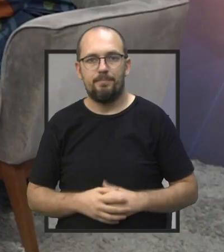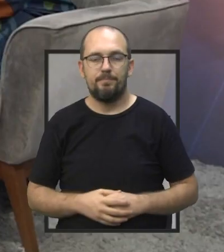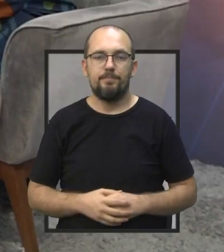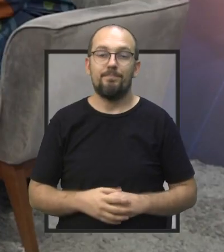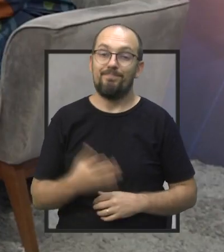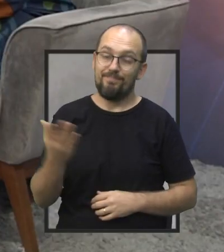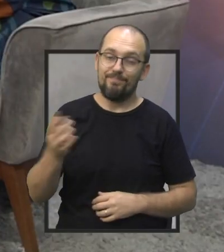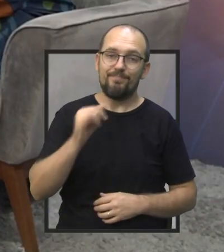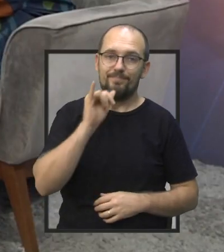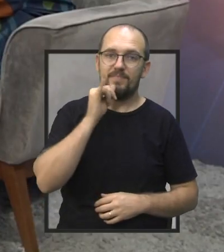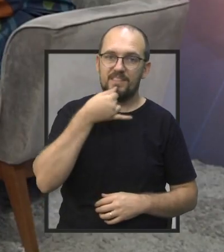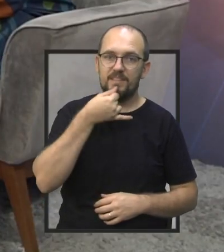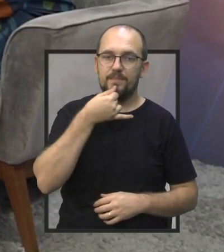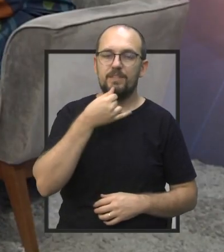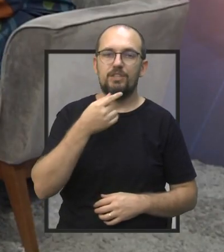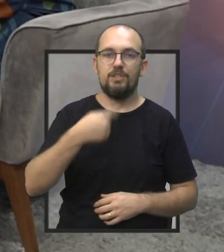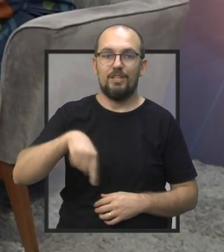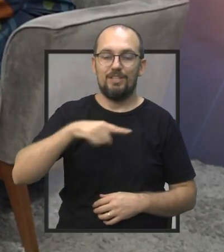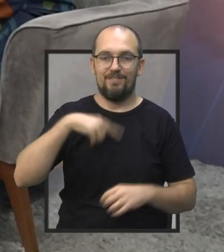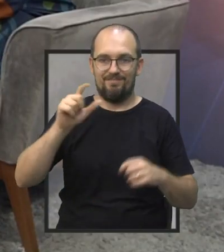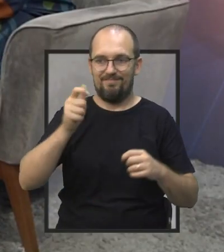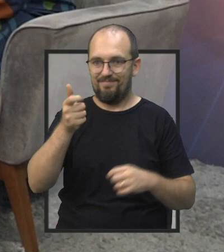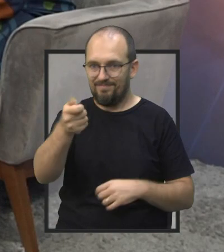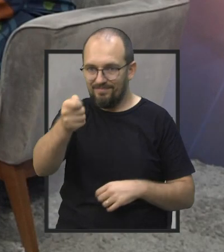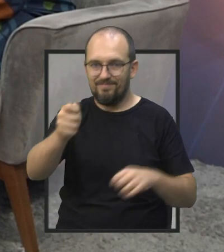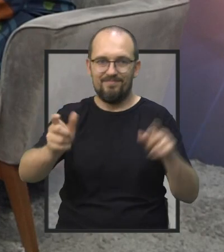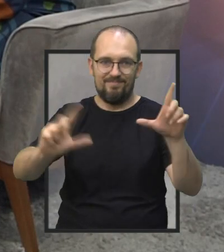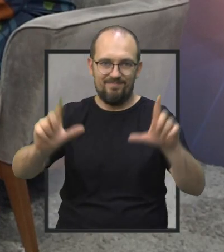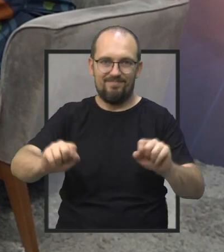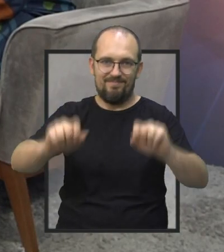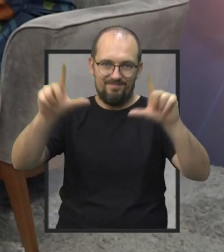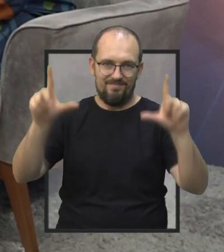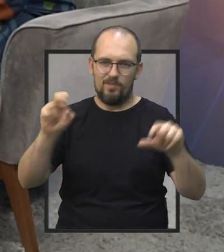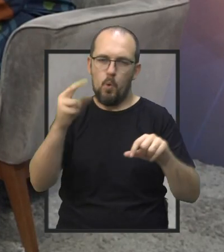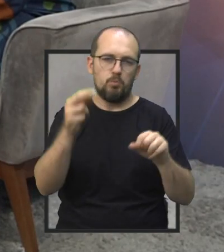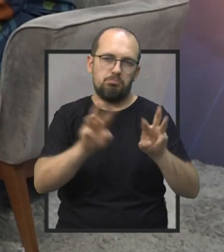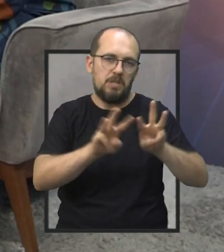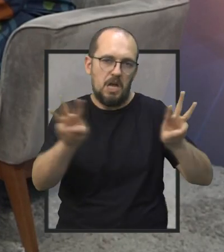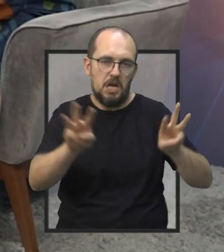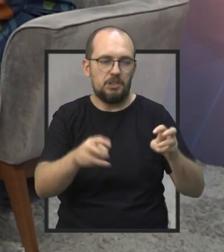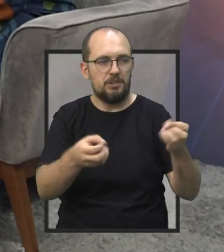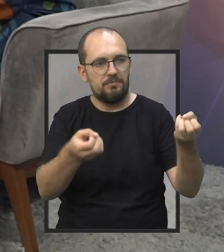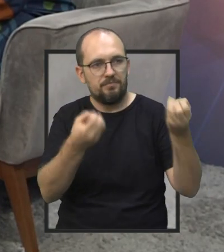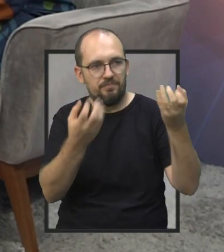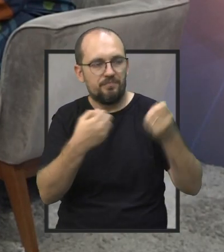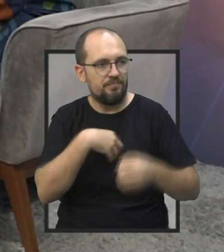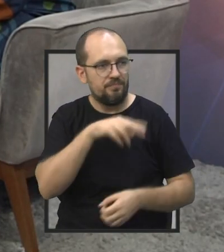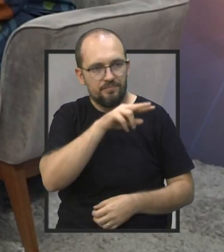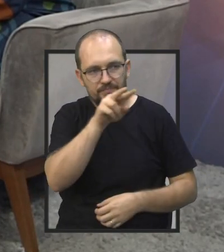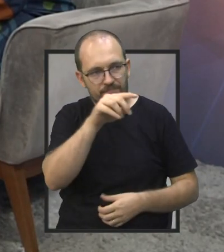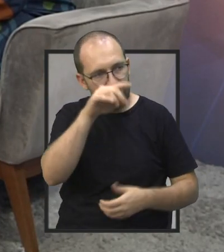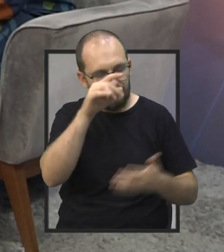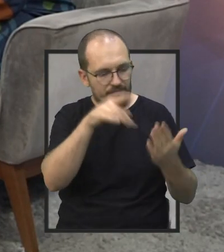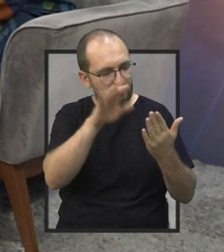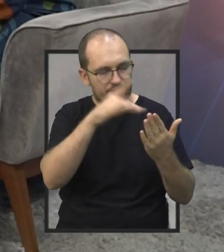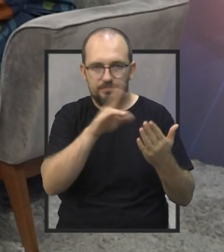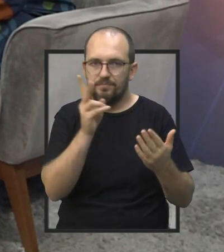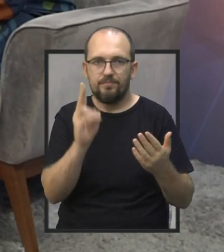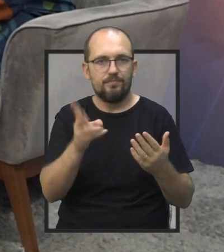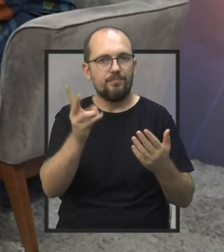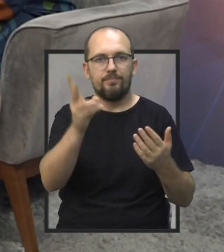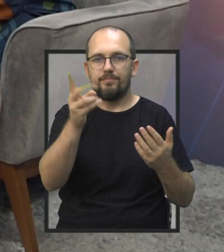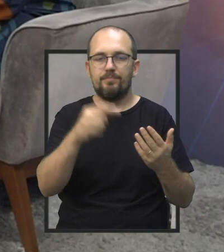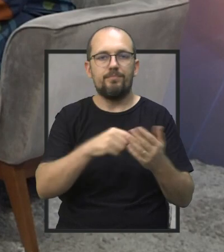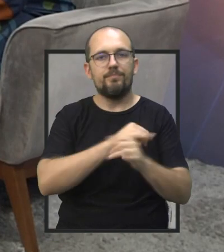mesmo. Bom, infelizmente, quando a gente liga a TV ou acessa um site de notícias, a todo momento a gente recebe